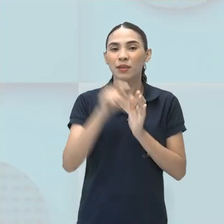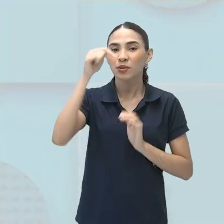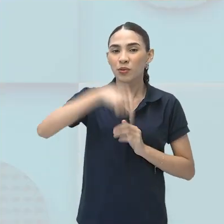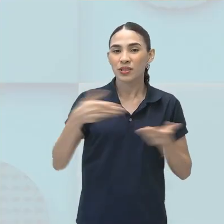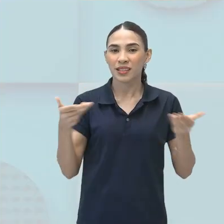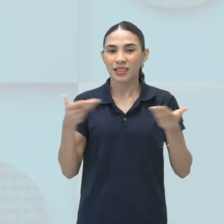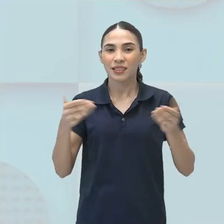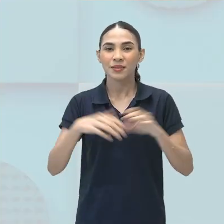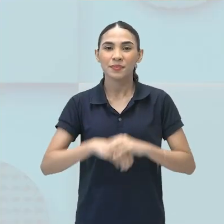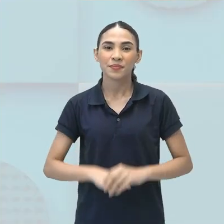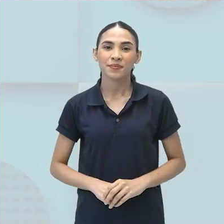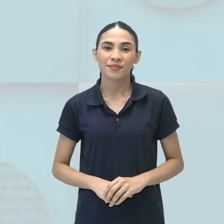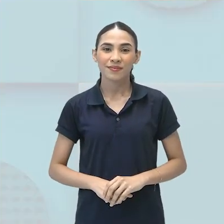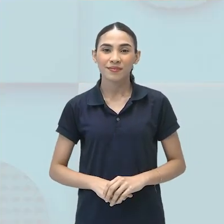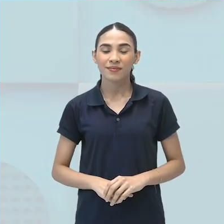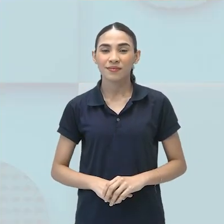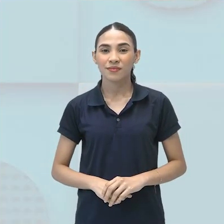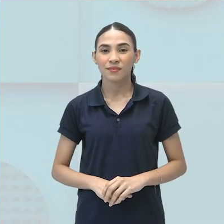aqui.